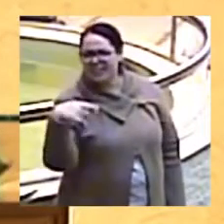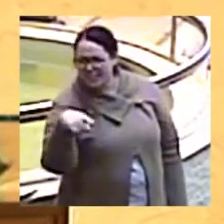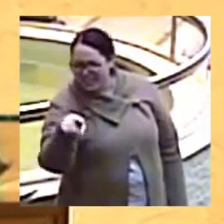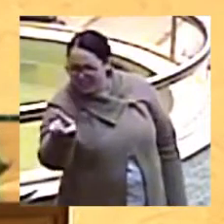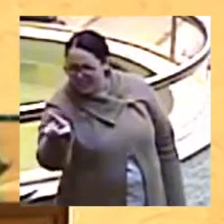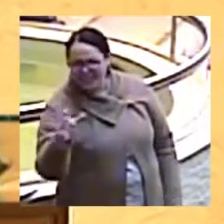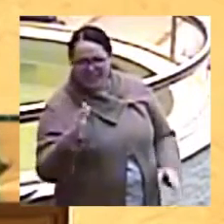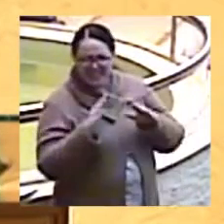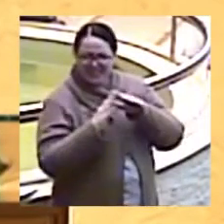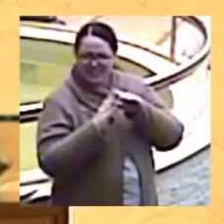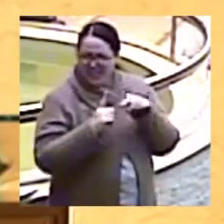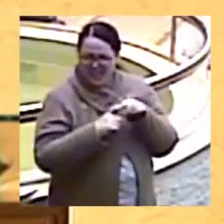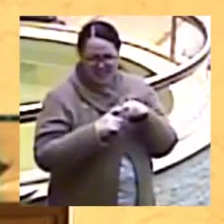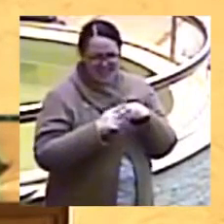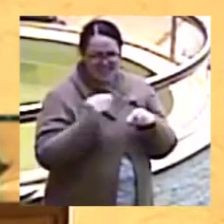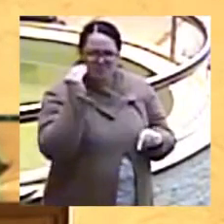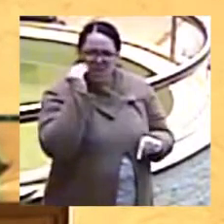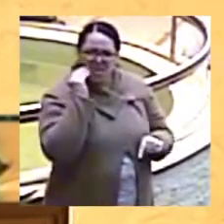pessoais,